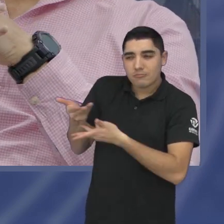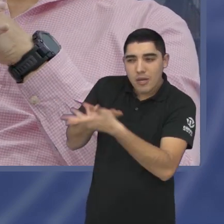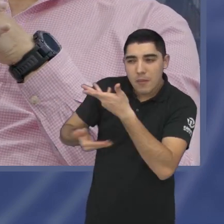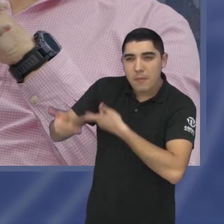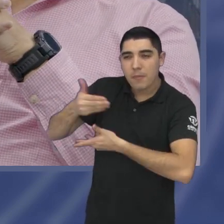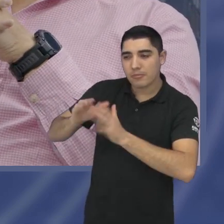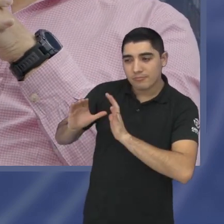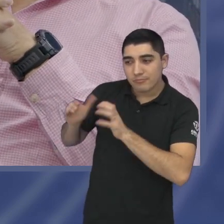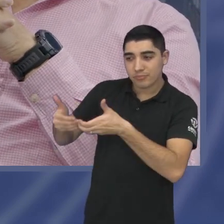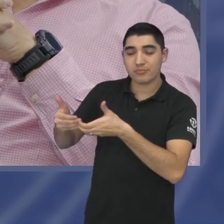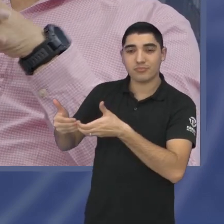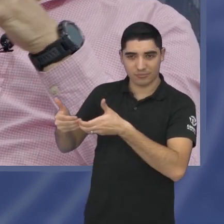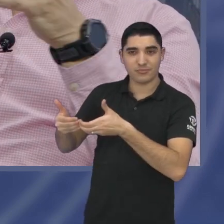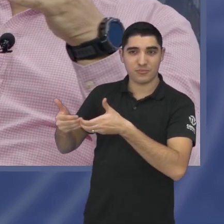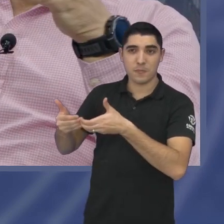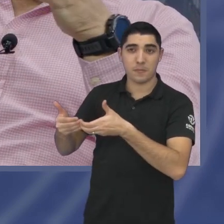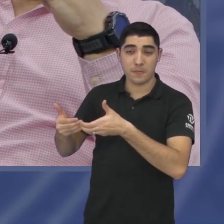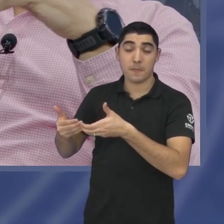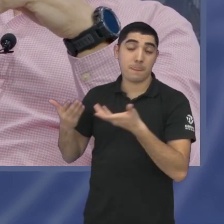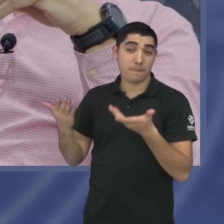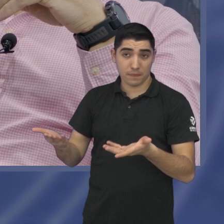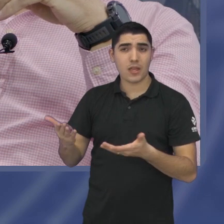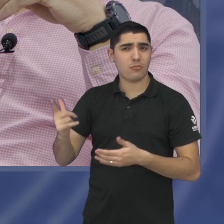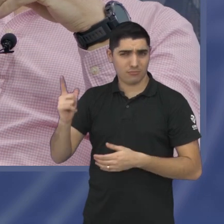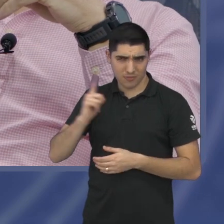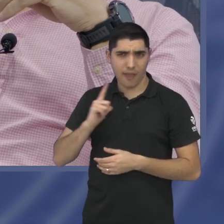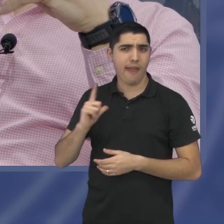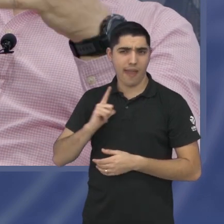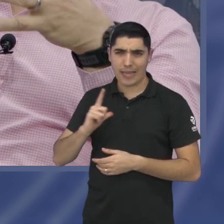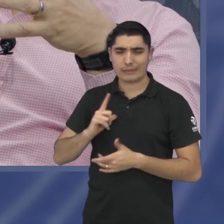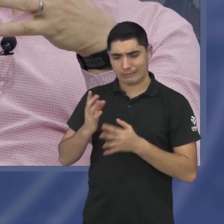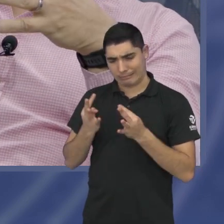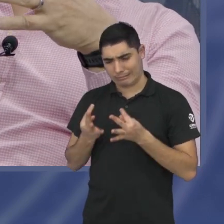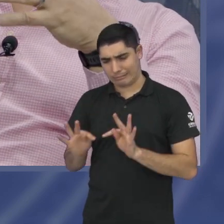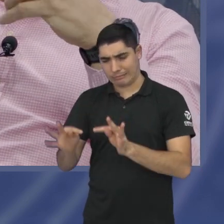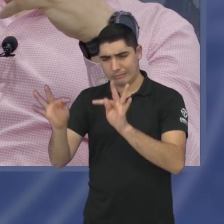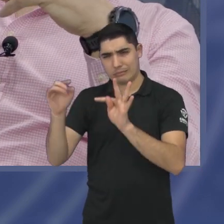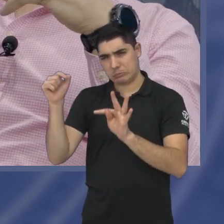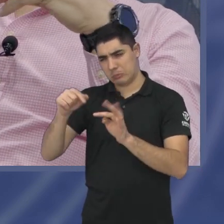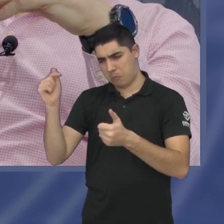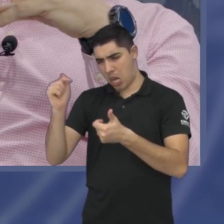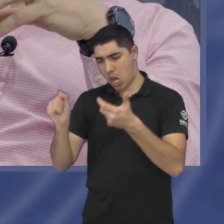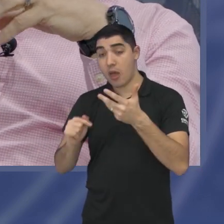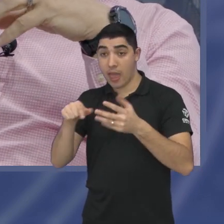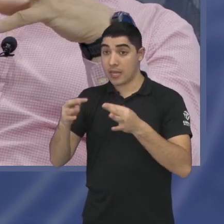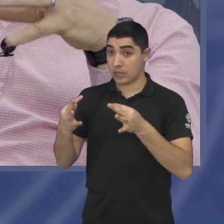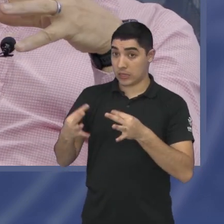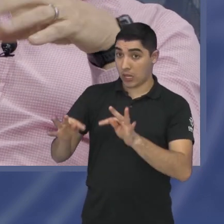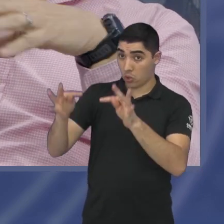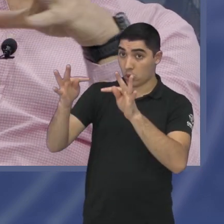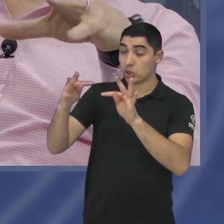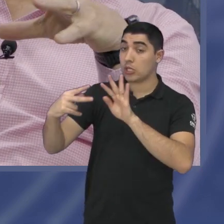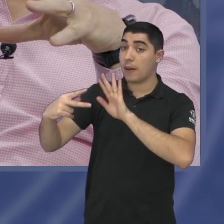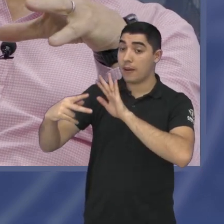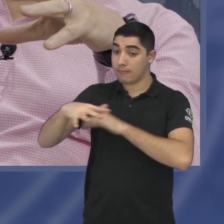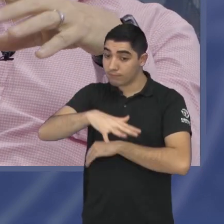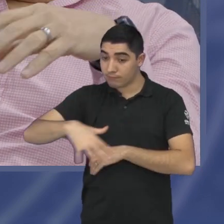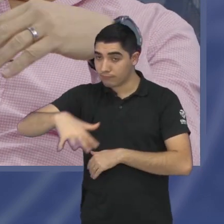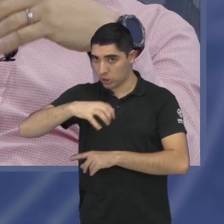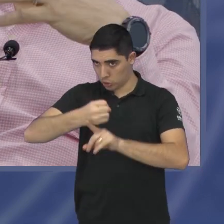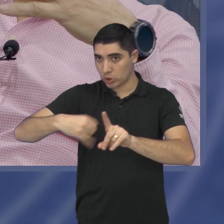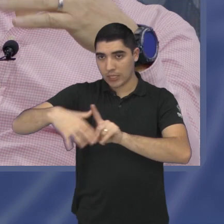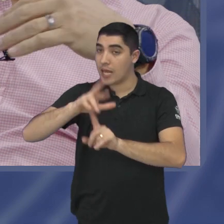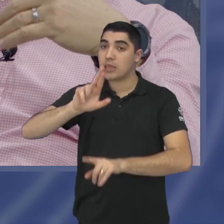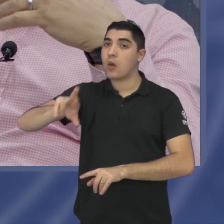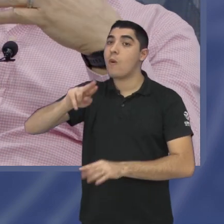ciência, para o público em geral. Então, tem muita tecnologia, que é tecnologia civil, não é tecnologia militar,